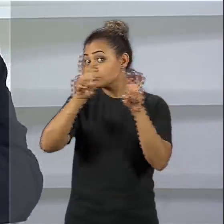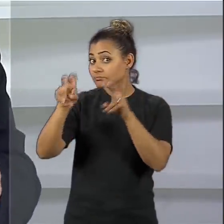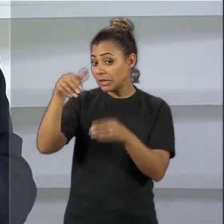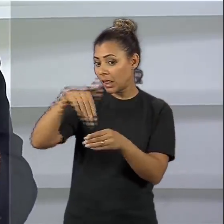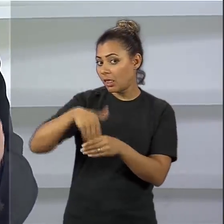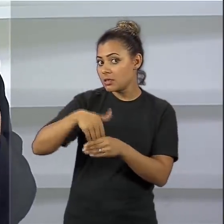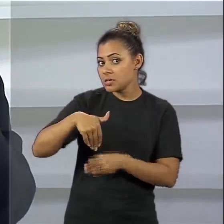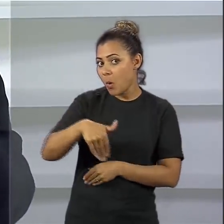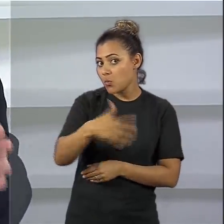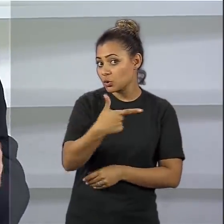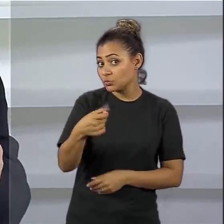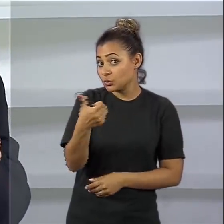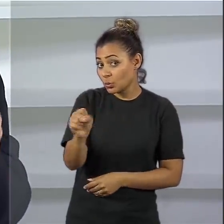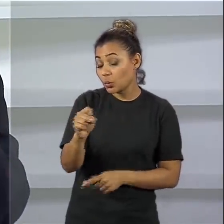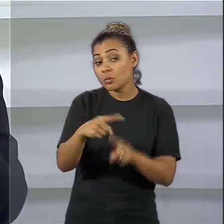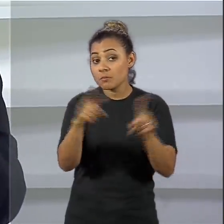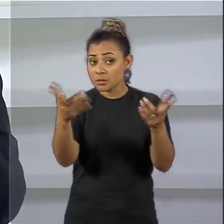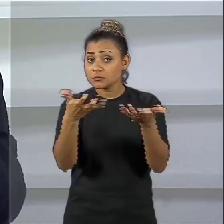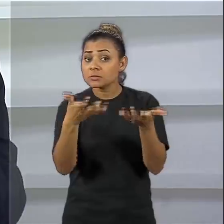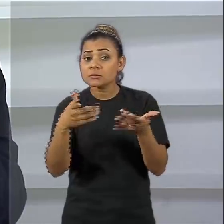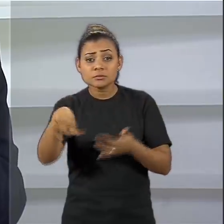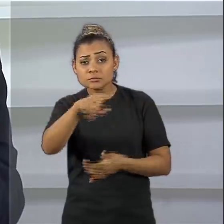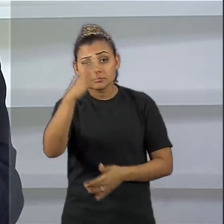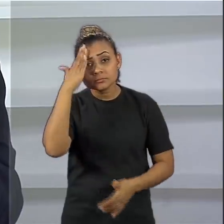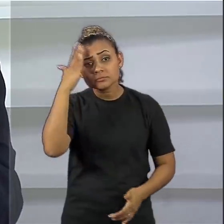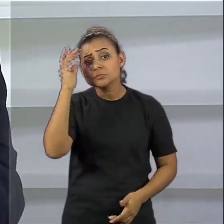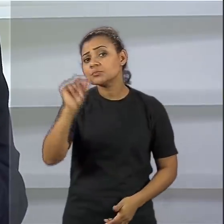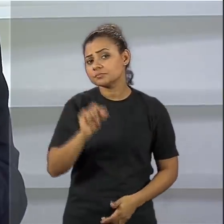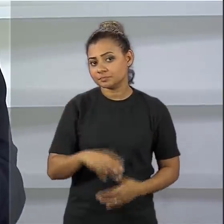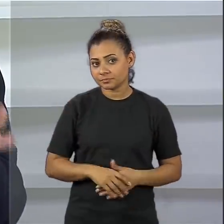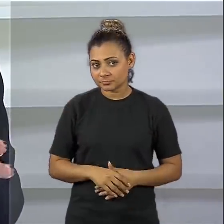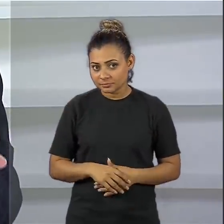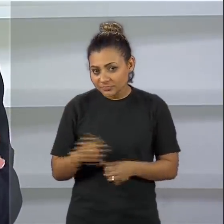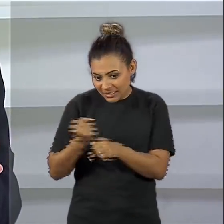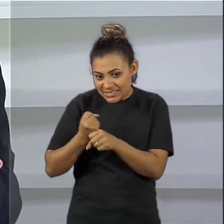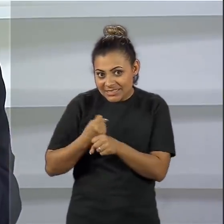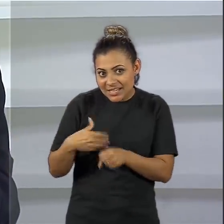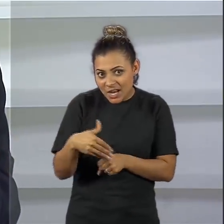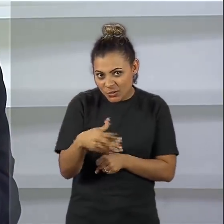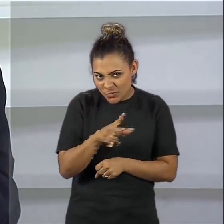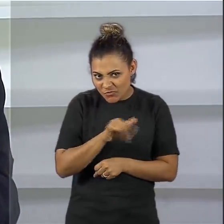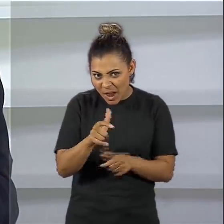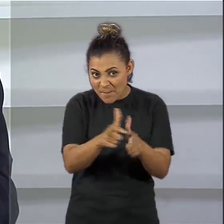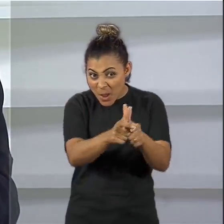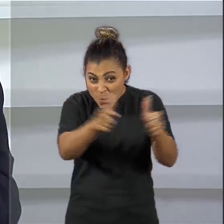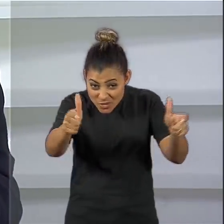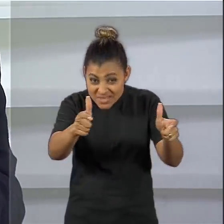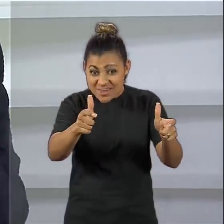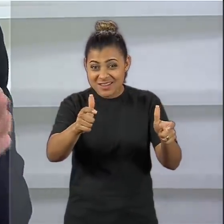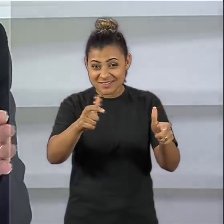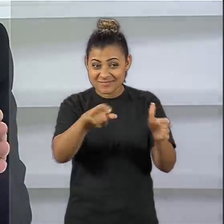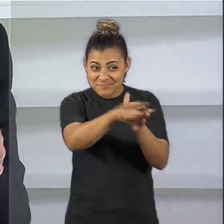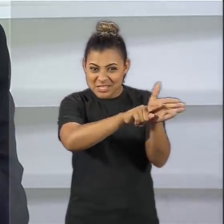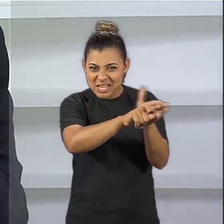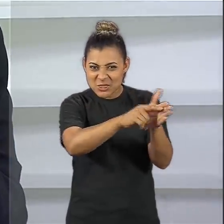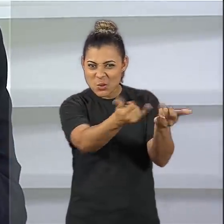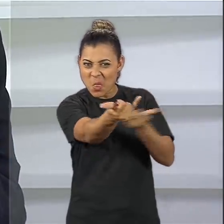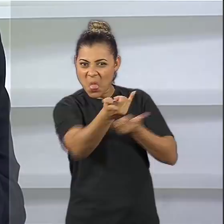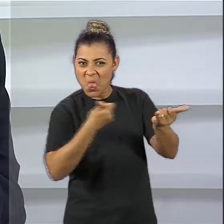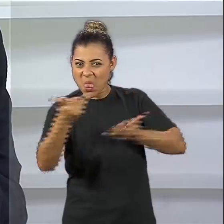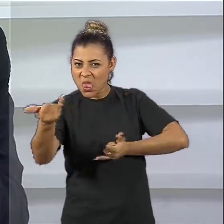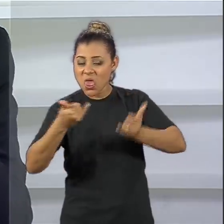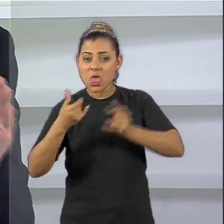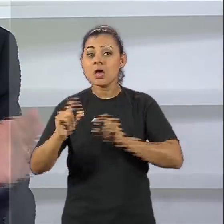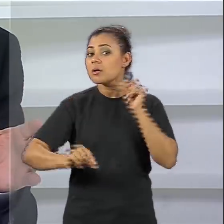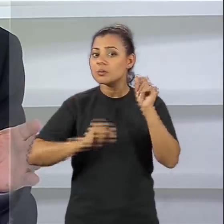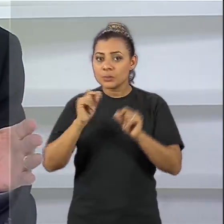ano, naturalmente, mas eu queria saber, vamos ficar este ano, como muitos analistas têm apontado, novamente